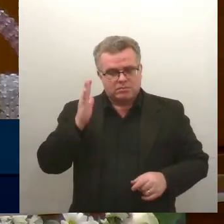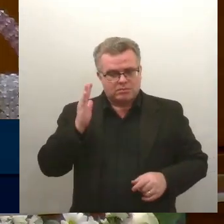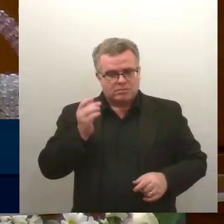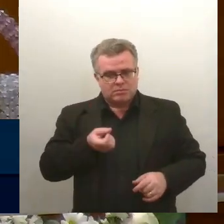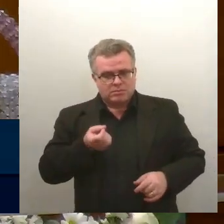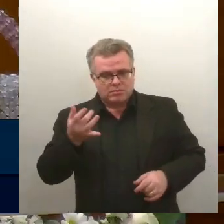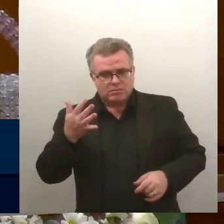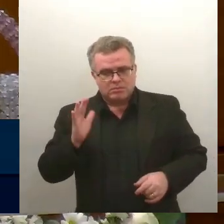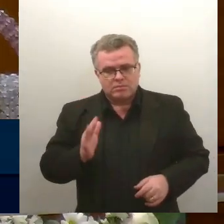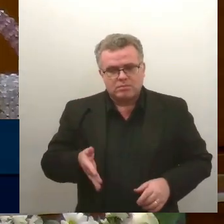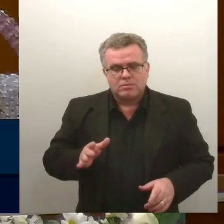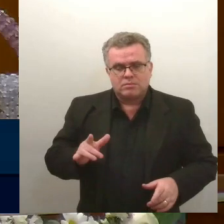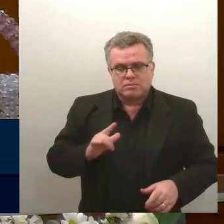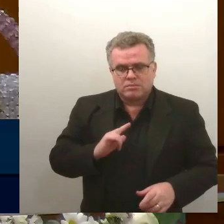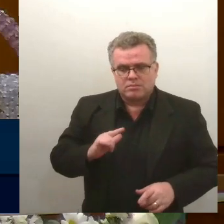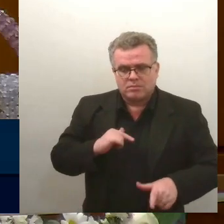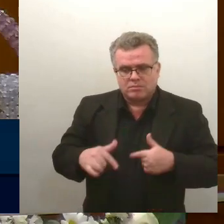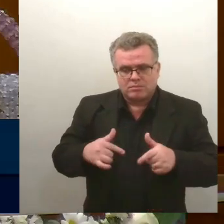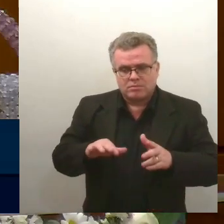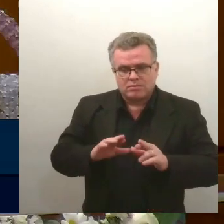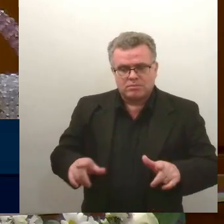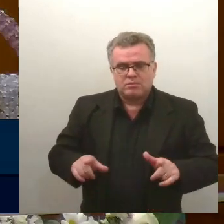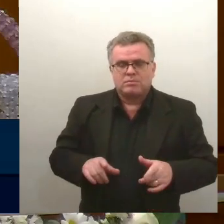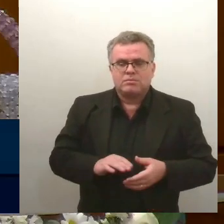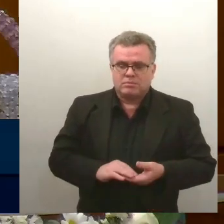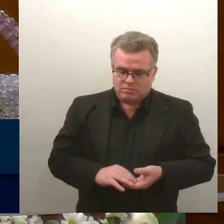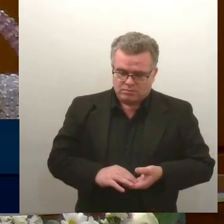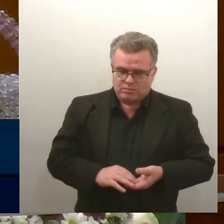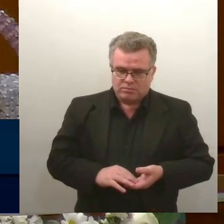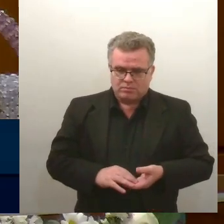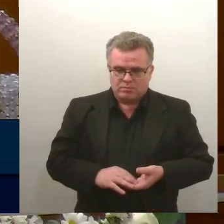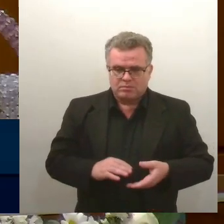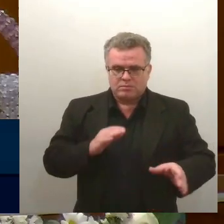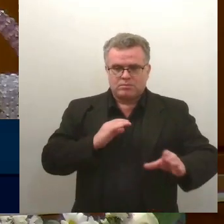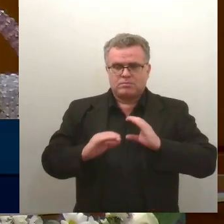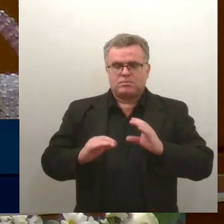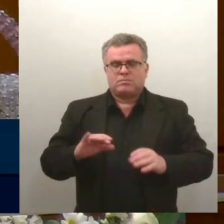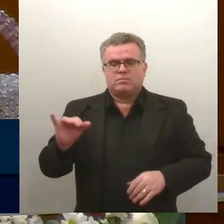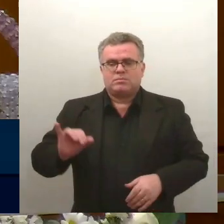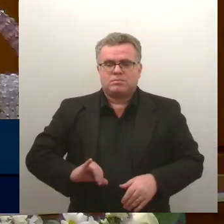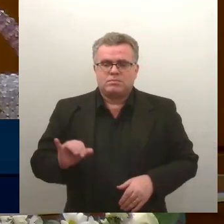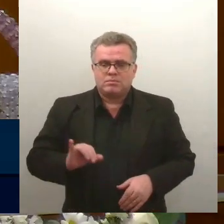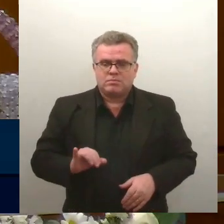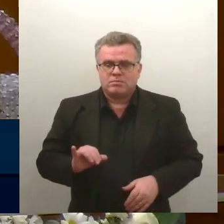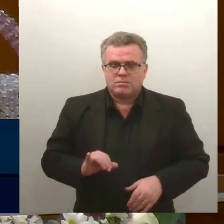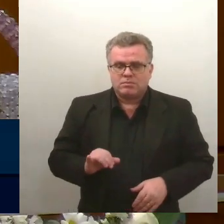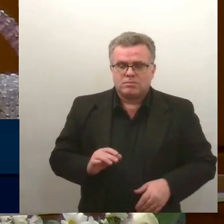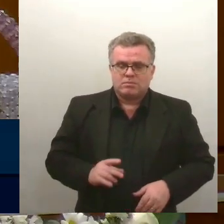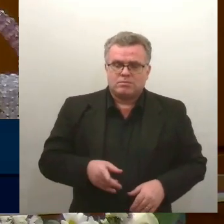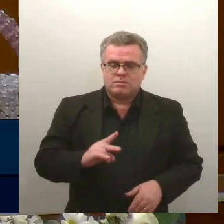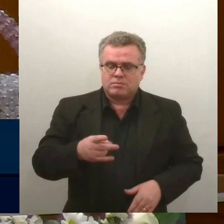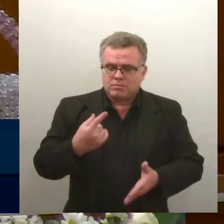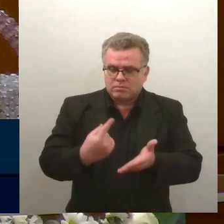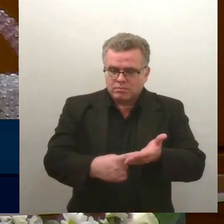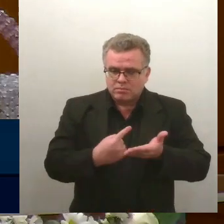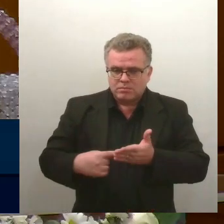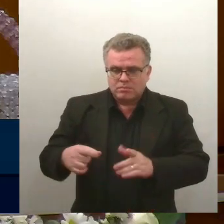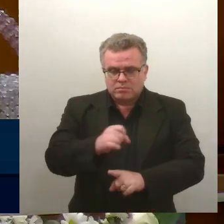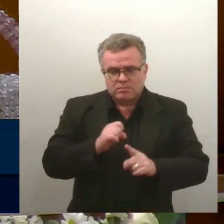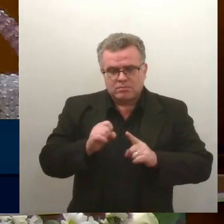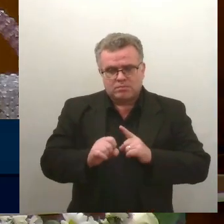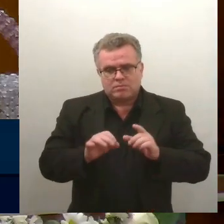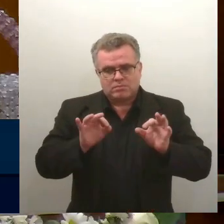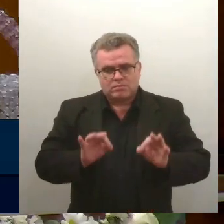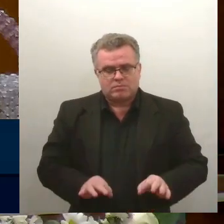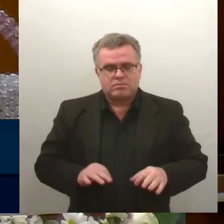A comunicação tem um papel relevante e fundamental na construção de uma sociedade em que haja o respeito às